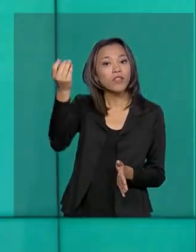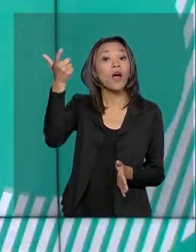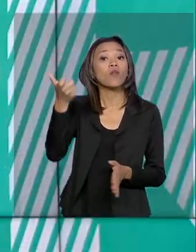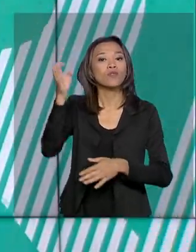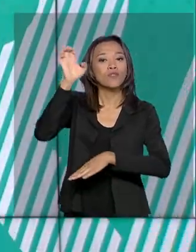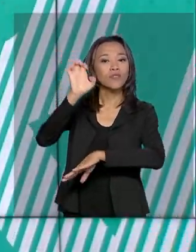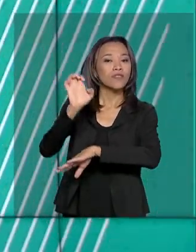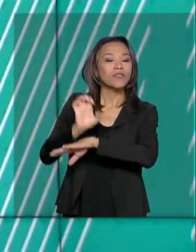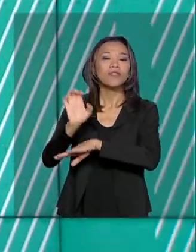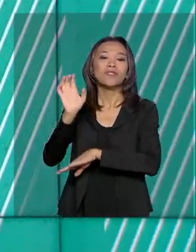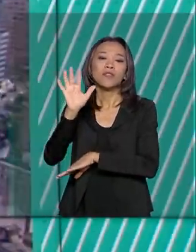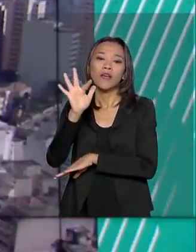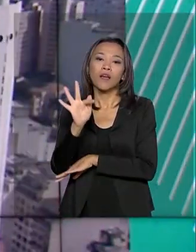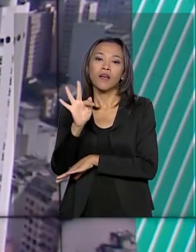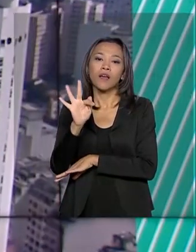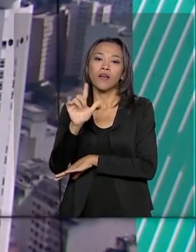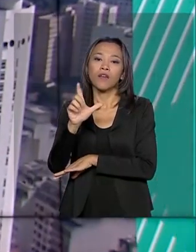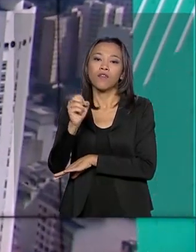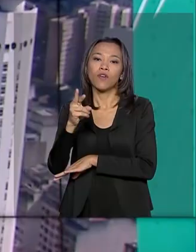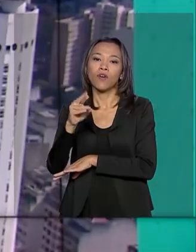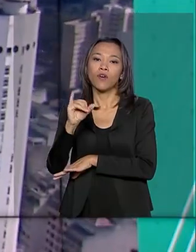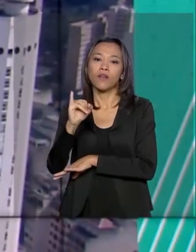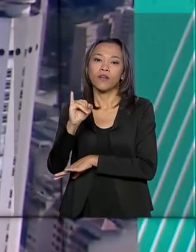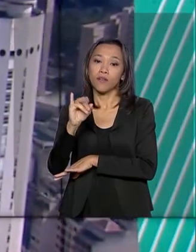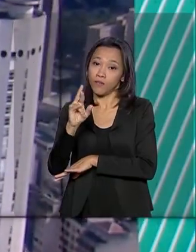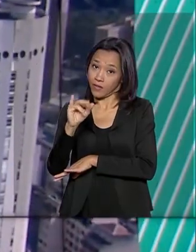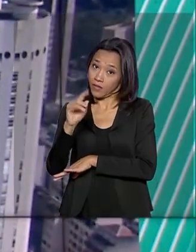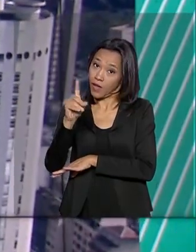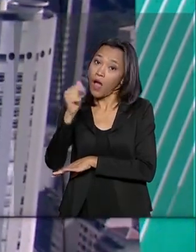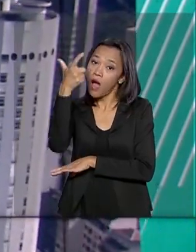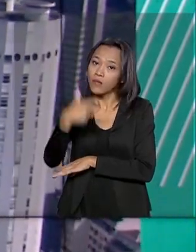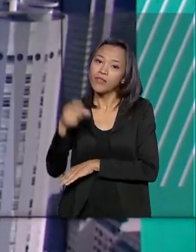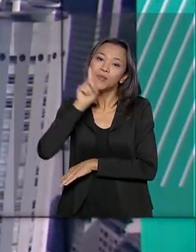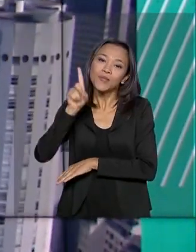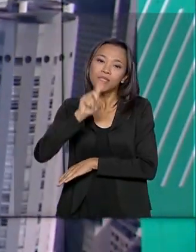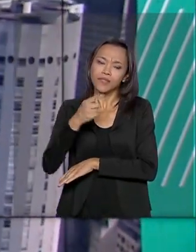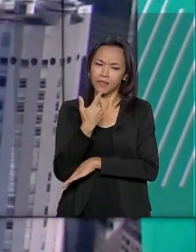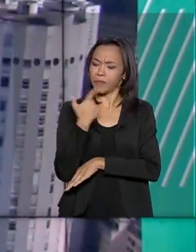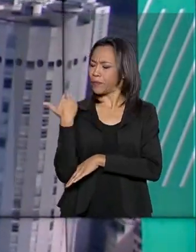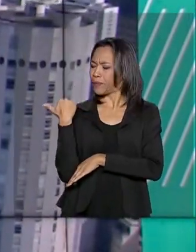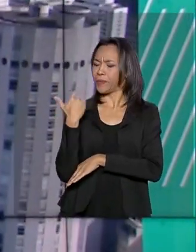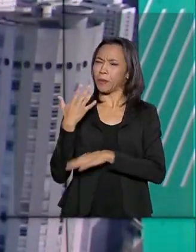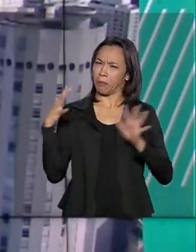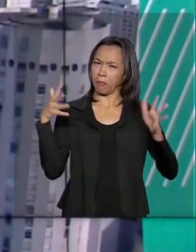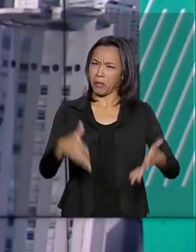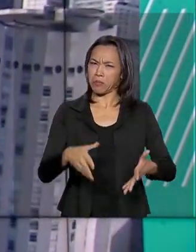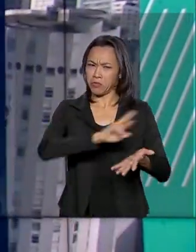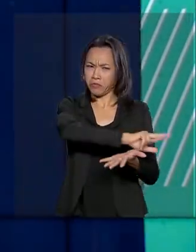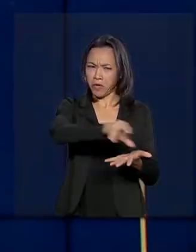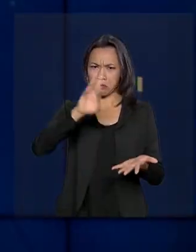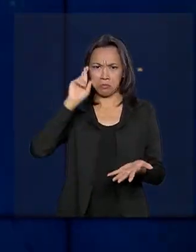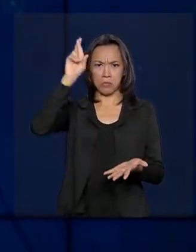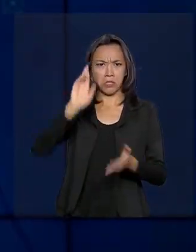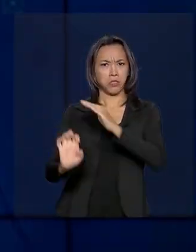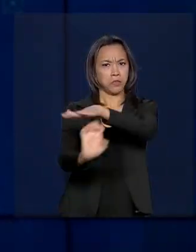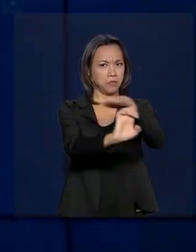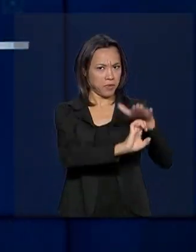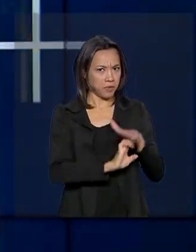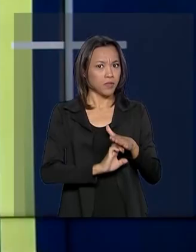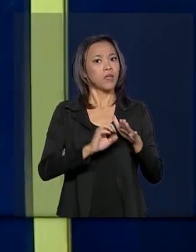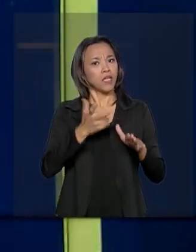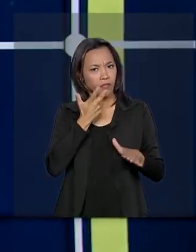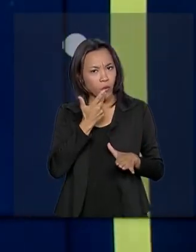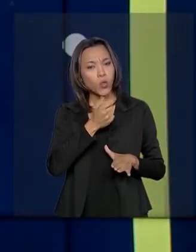Estados Unidos. Agora há pouco, participou de um encontro com 300 lideranças empresariais dos dois países. E disse que o Brasil